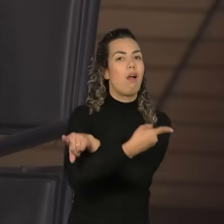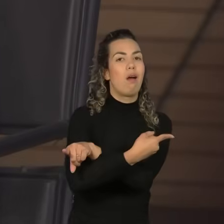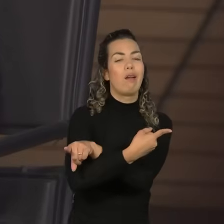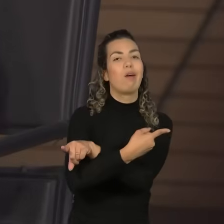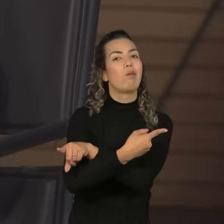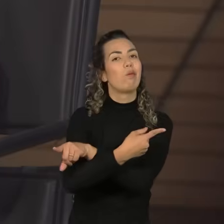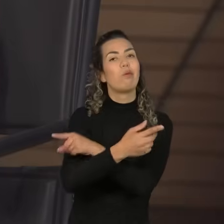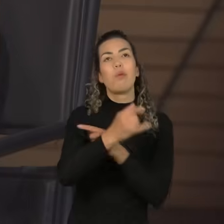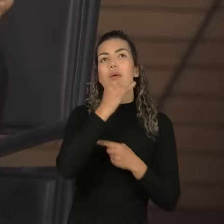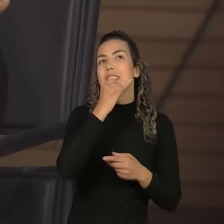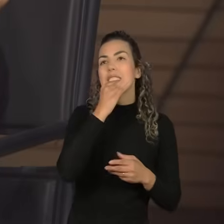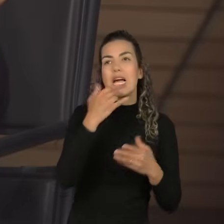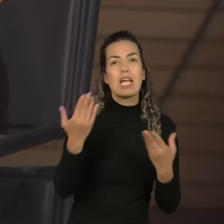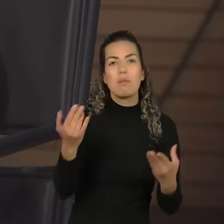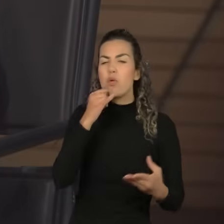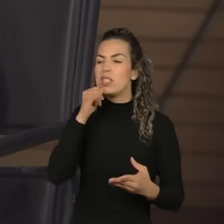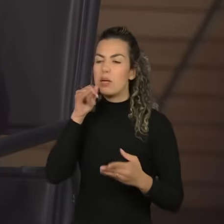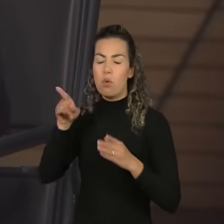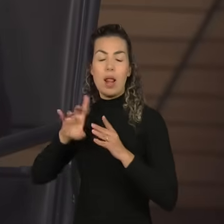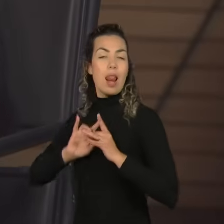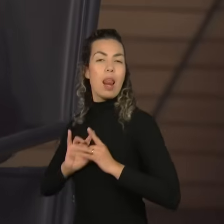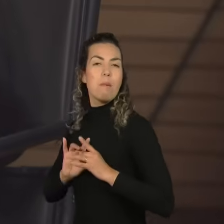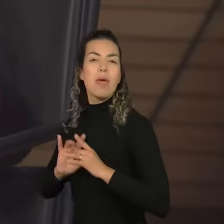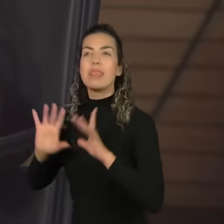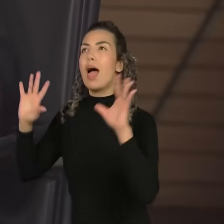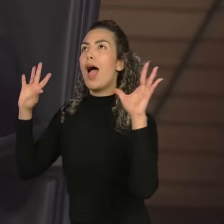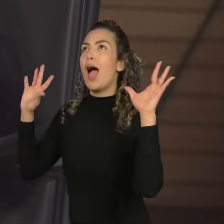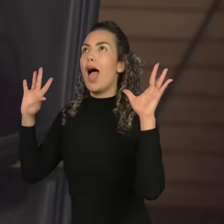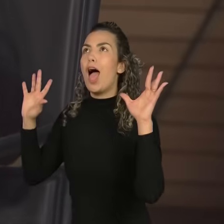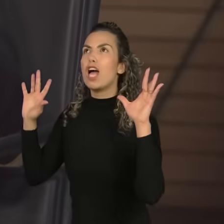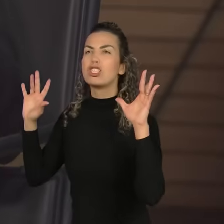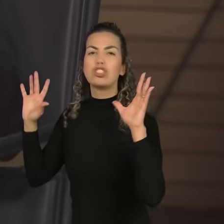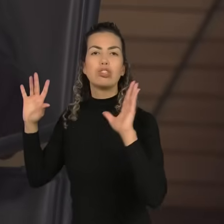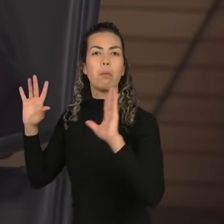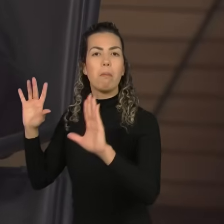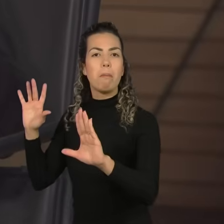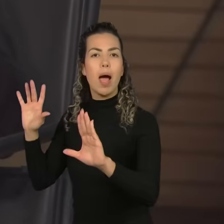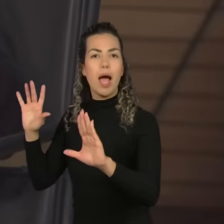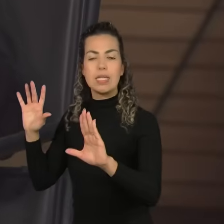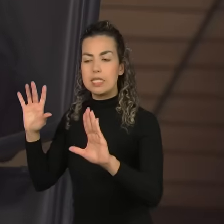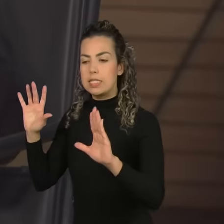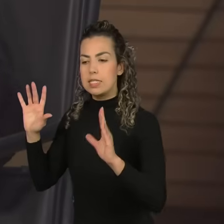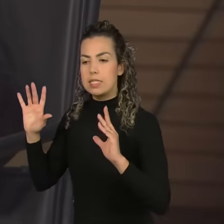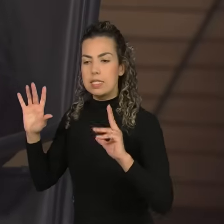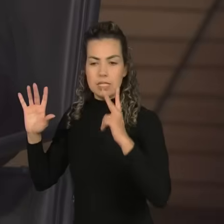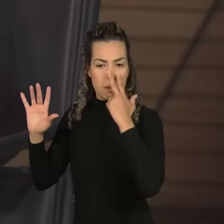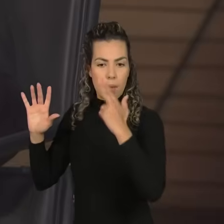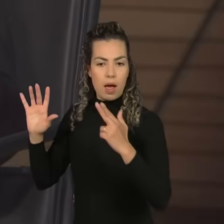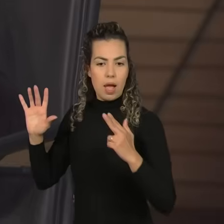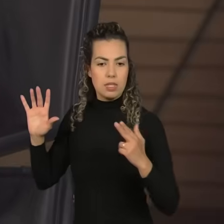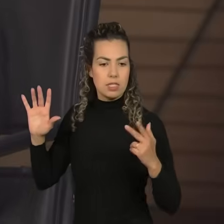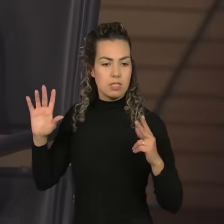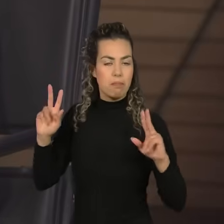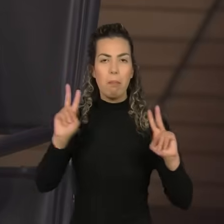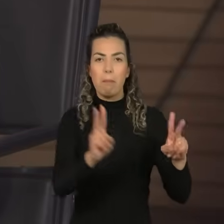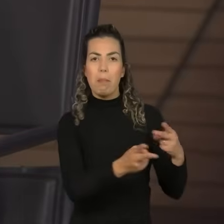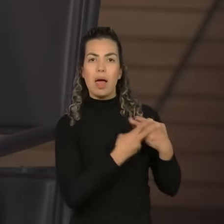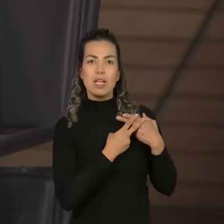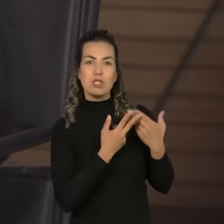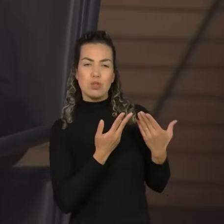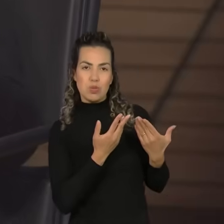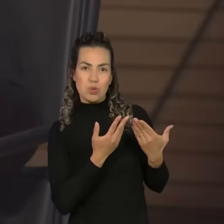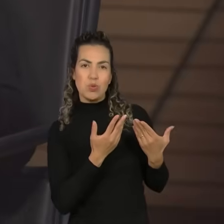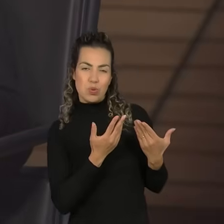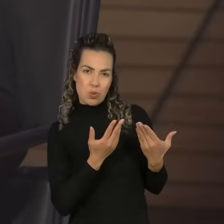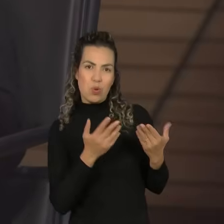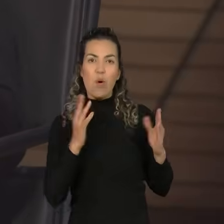Entre, sei lá, aquilo que é libertário e aquilo que é o liberal, e aquilo que é a